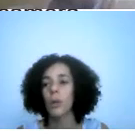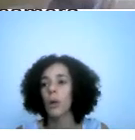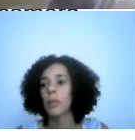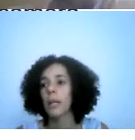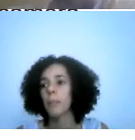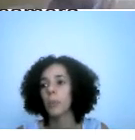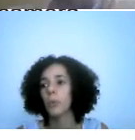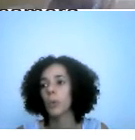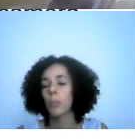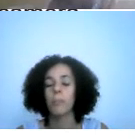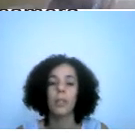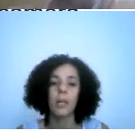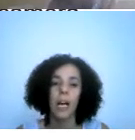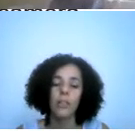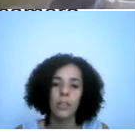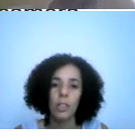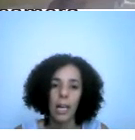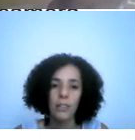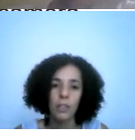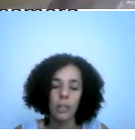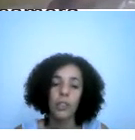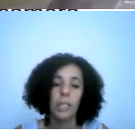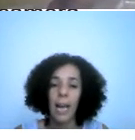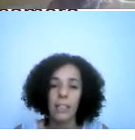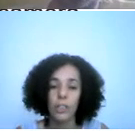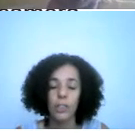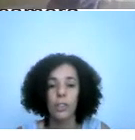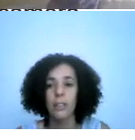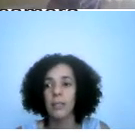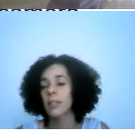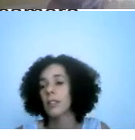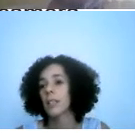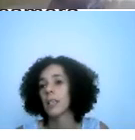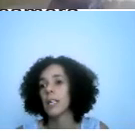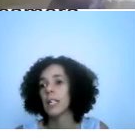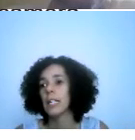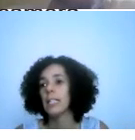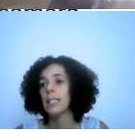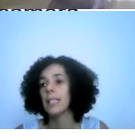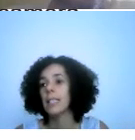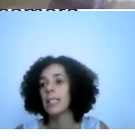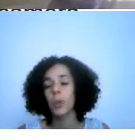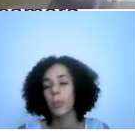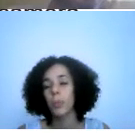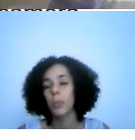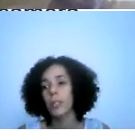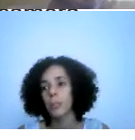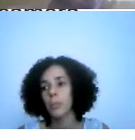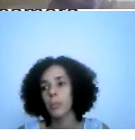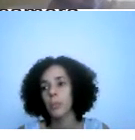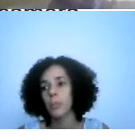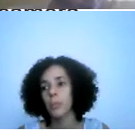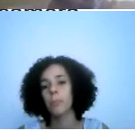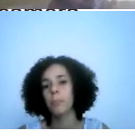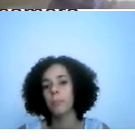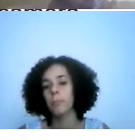polinizadas, né, por agentes generalistas, né, e isso é muito importante para